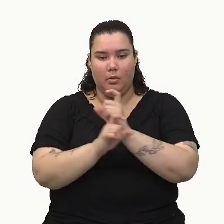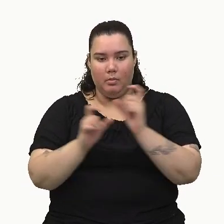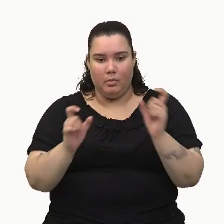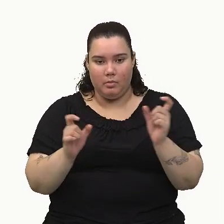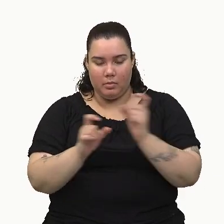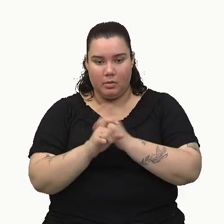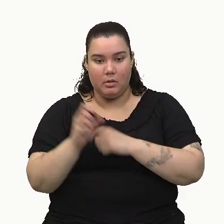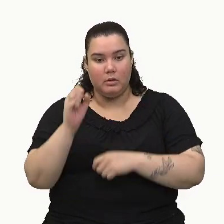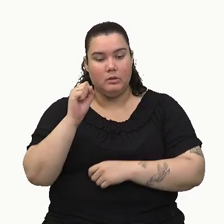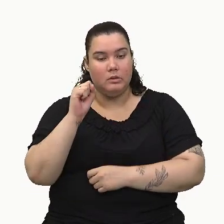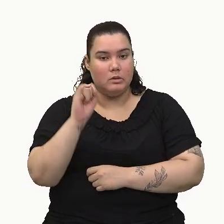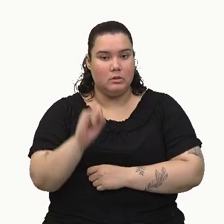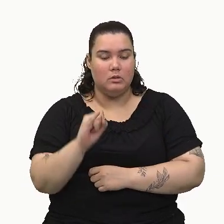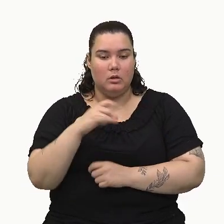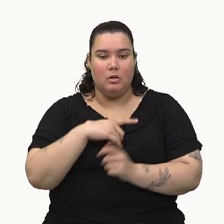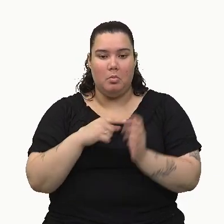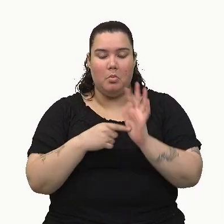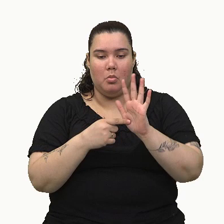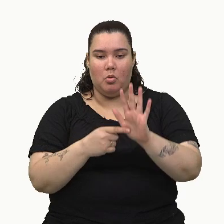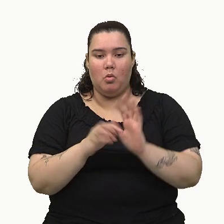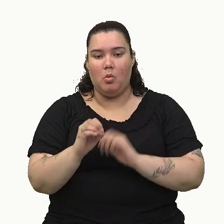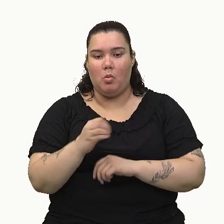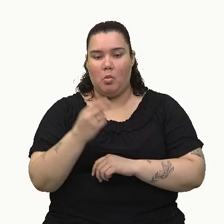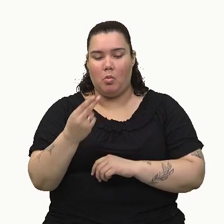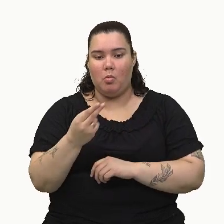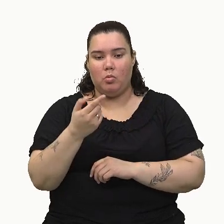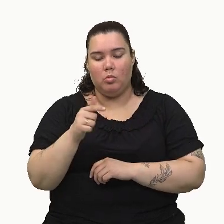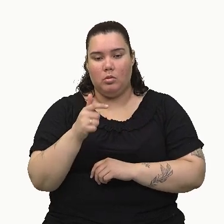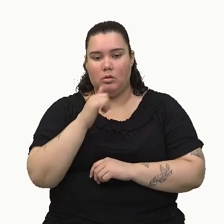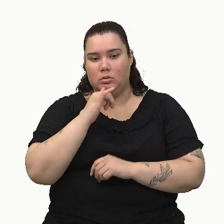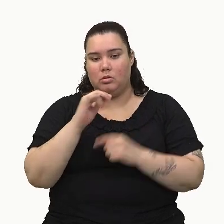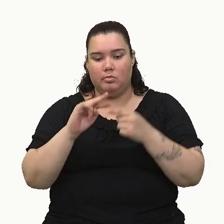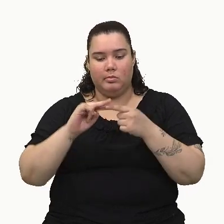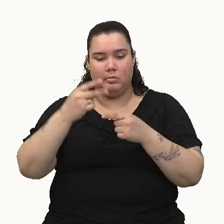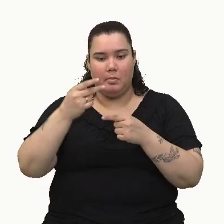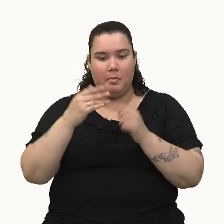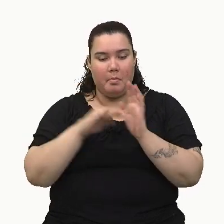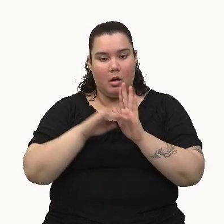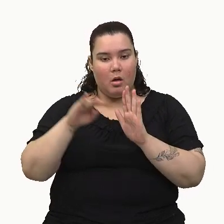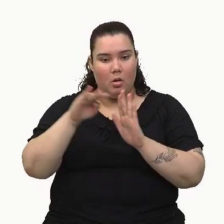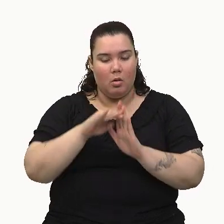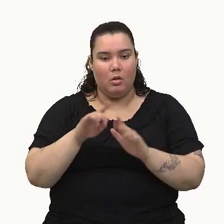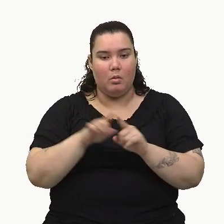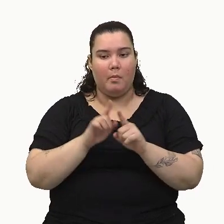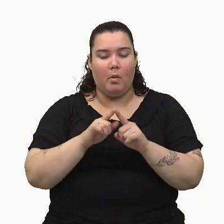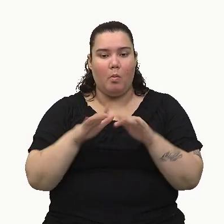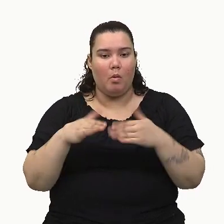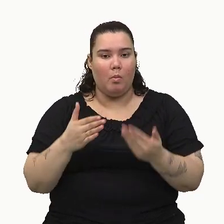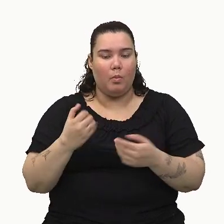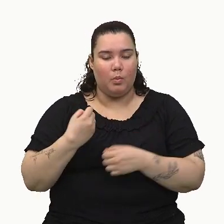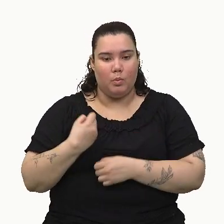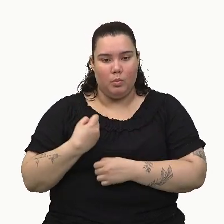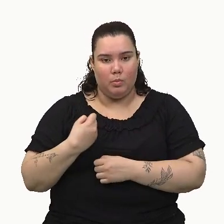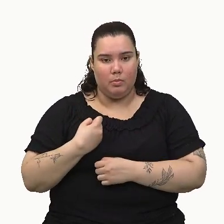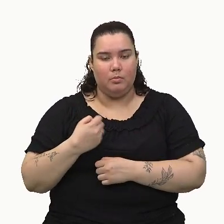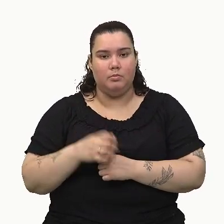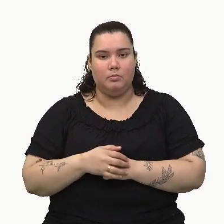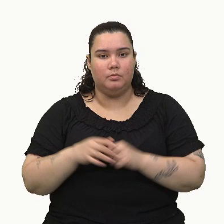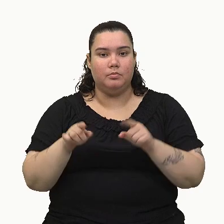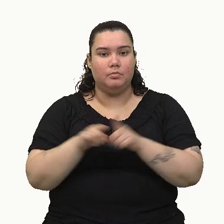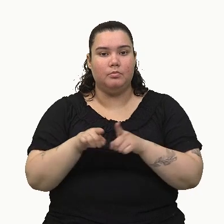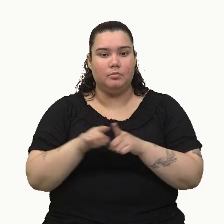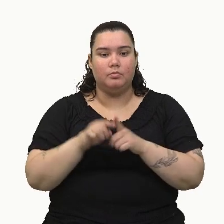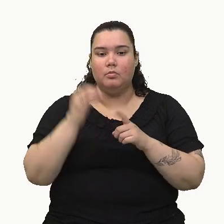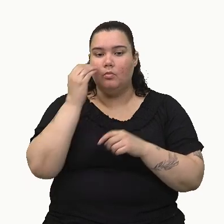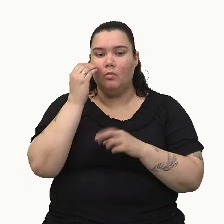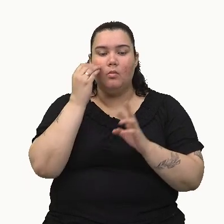ele apresenta ou não os expoentes, o maior dos expoentes e quanto equivale. E também verificar